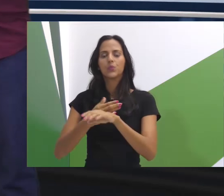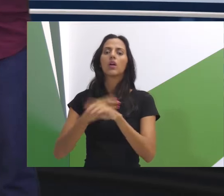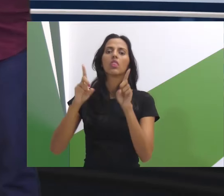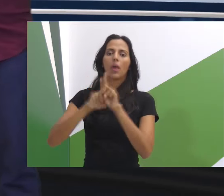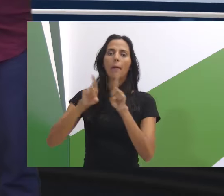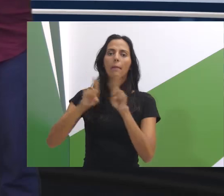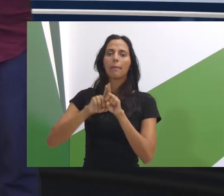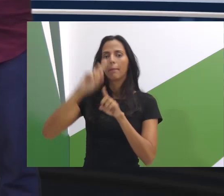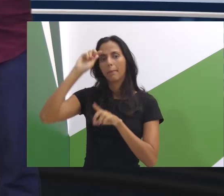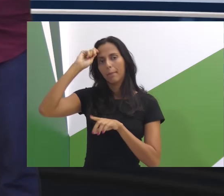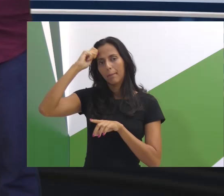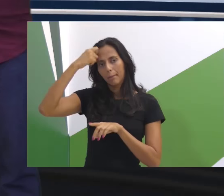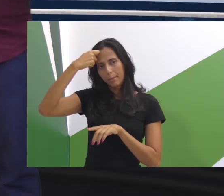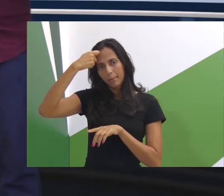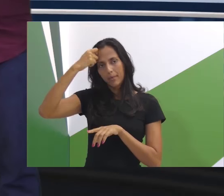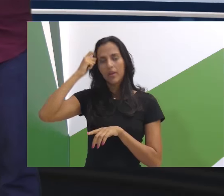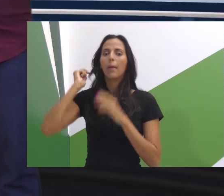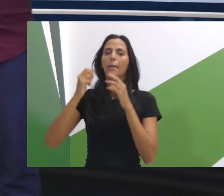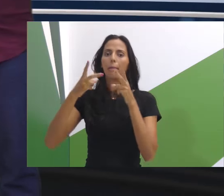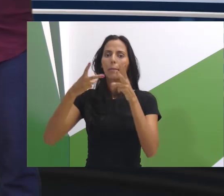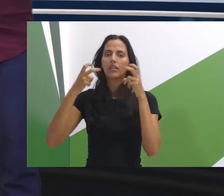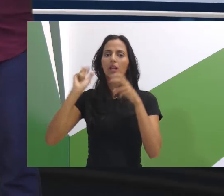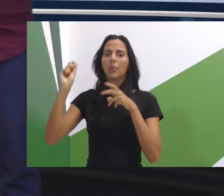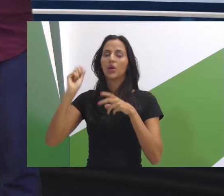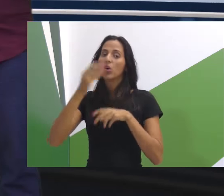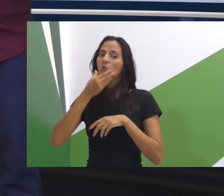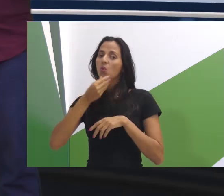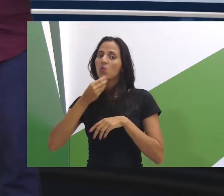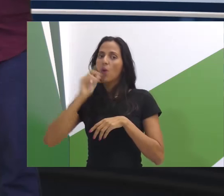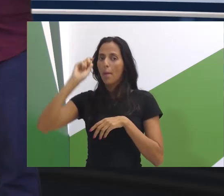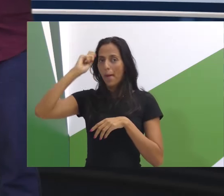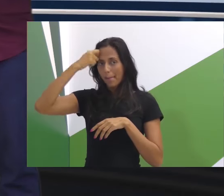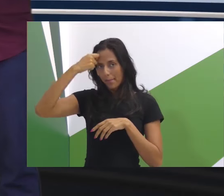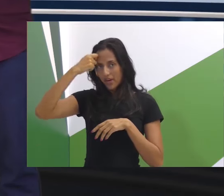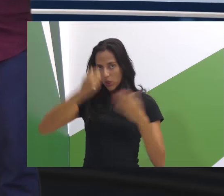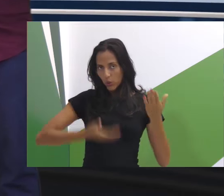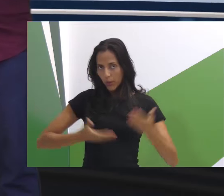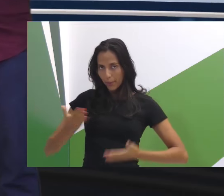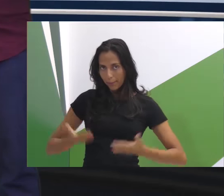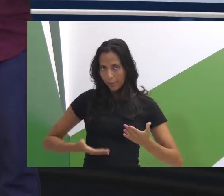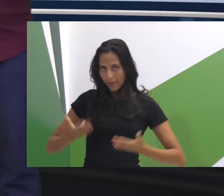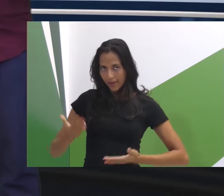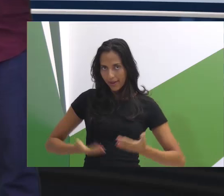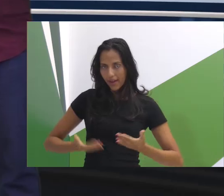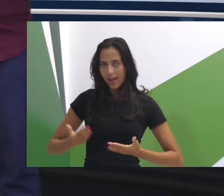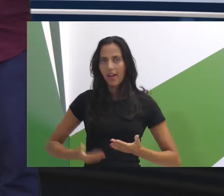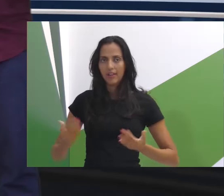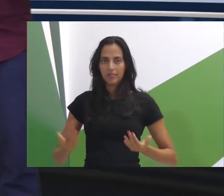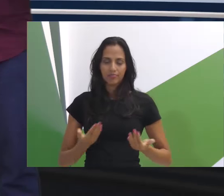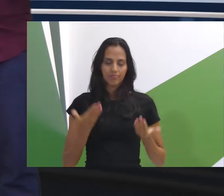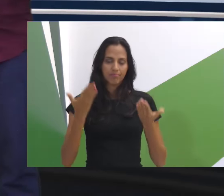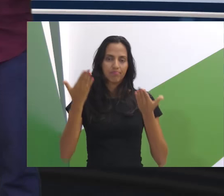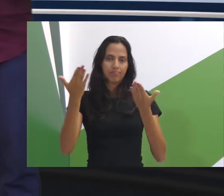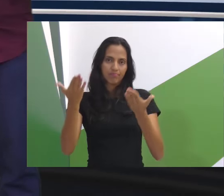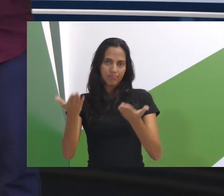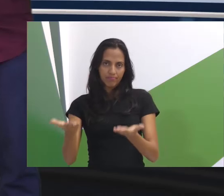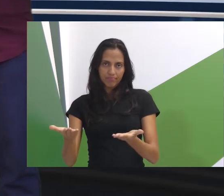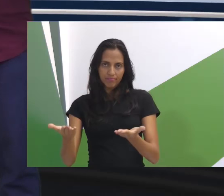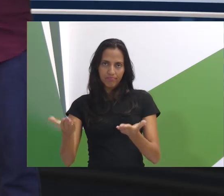Os escravos postos a servir, prontos para servir o senhor, o senhor ali comendo ferozmente,